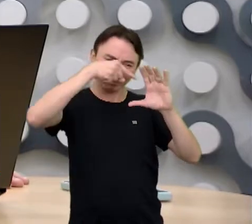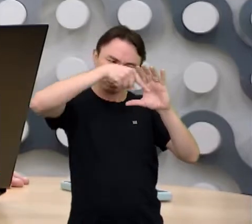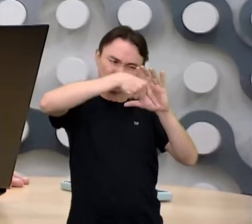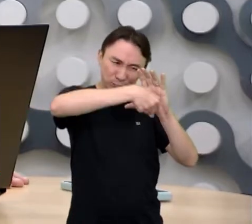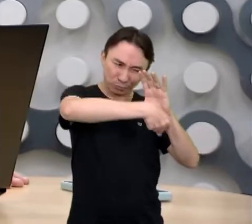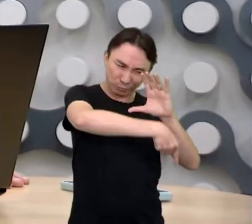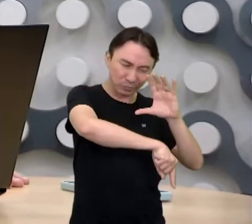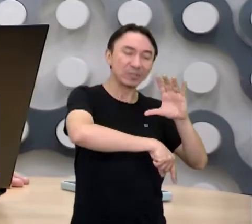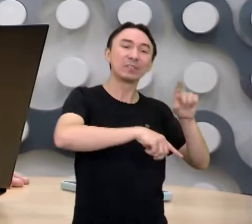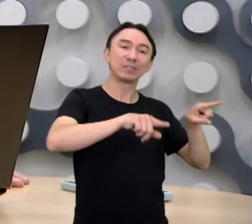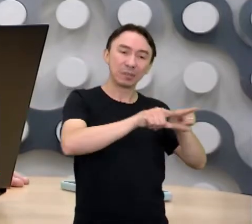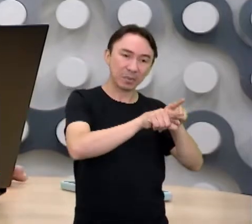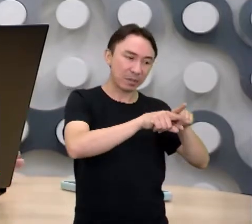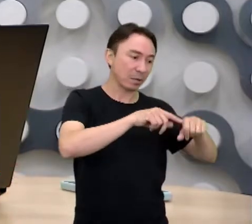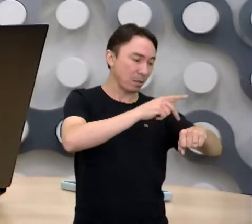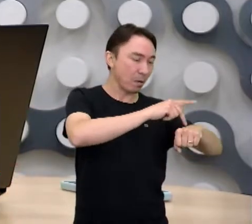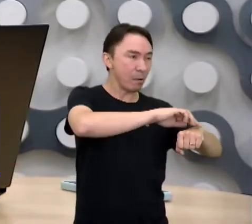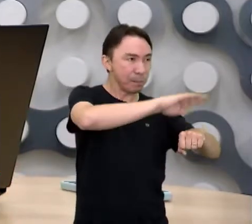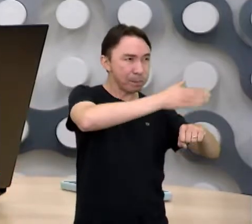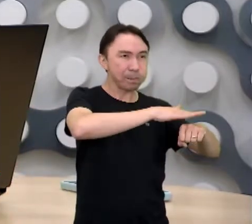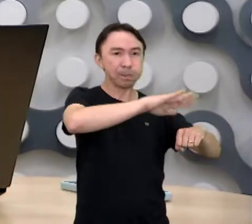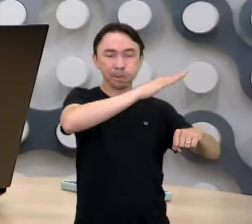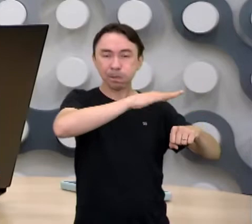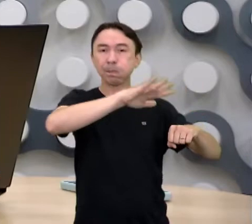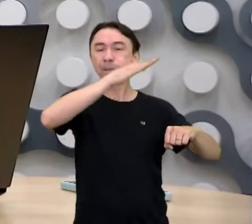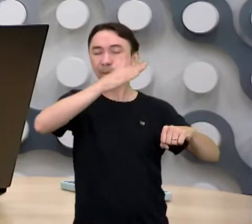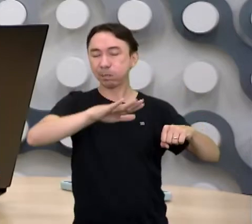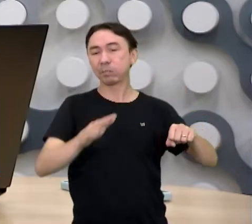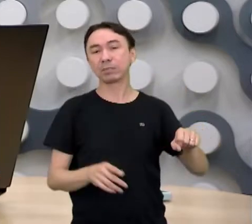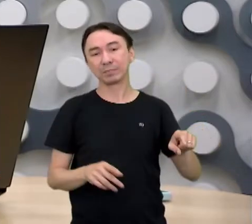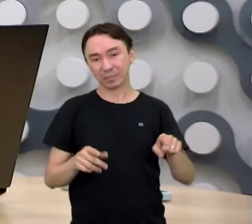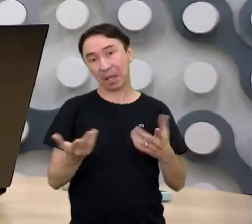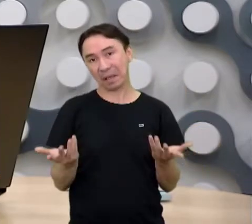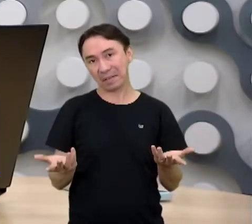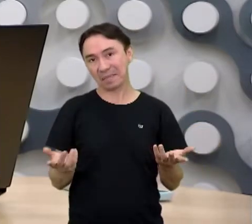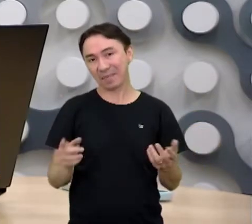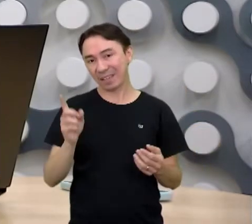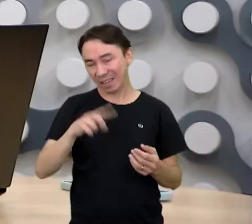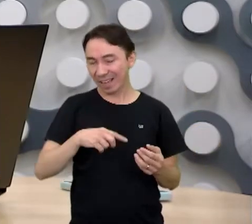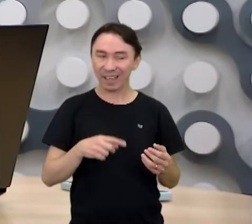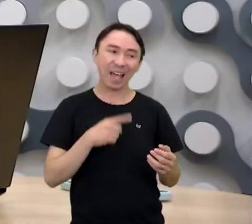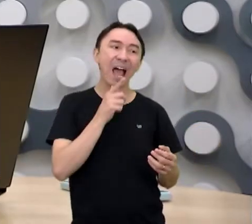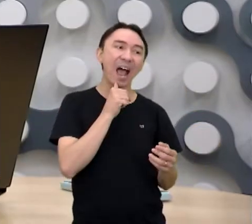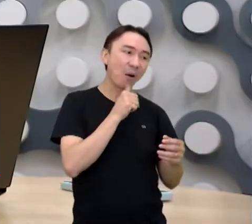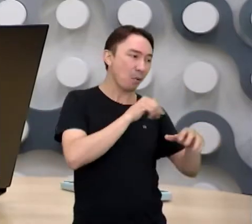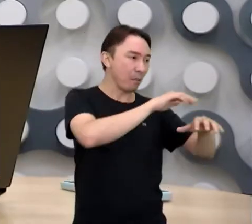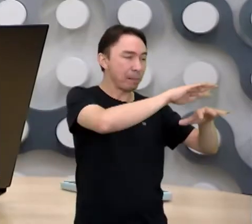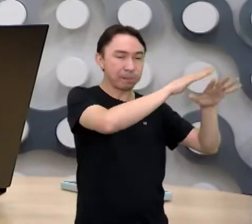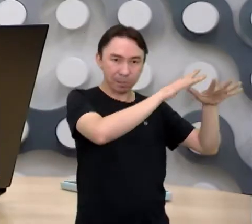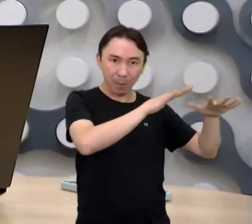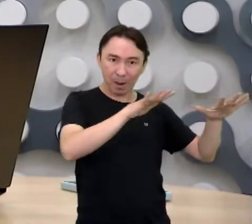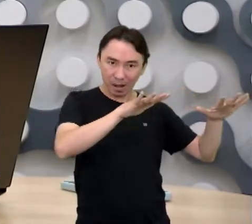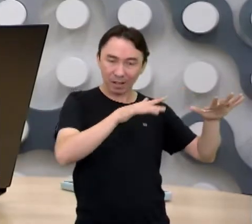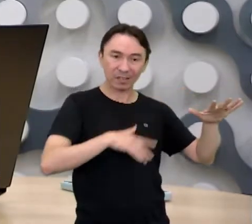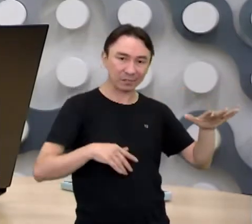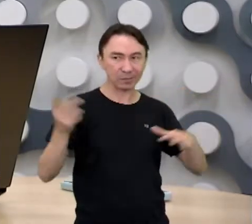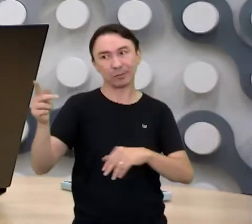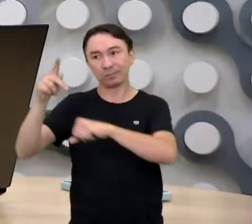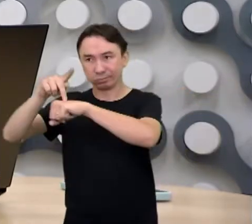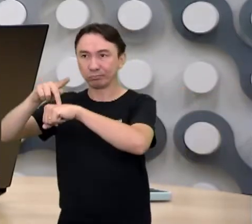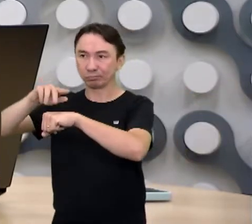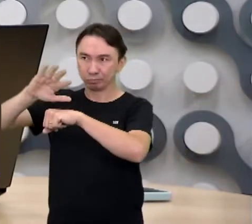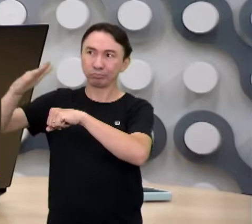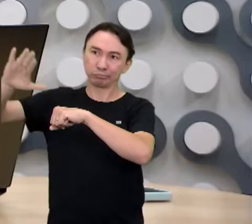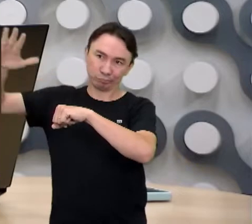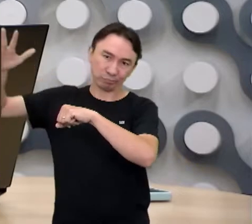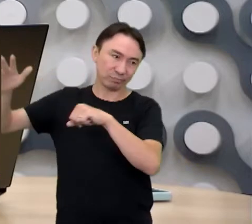aí de cadeias montanhosas. Então é a mesma coisa, só que uma está no fundo do mar e a outra está nos continentes, na